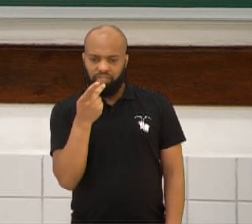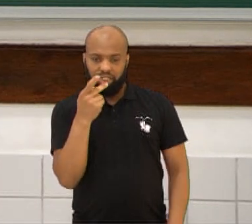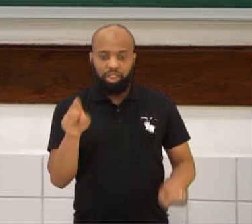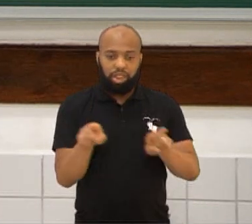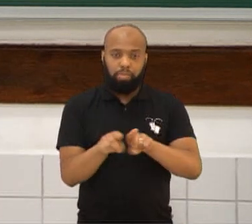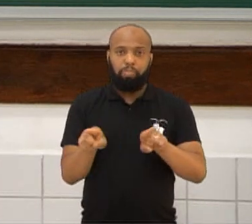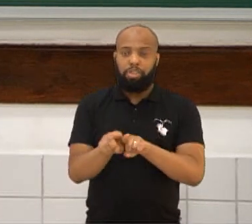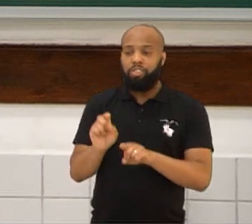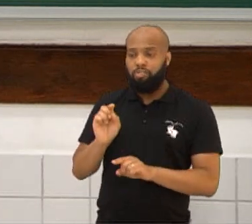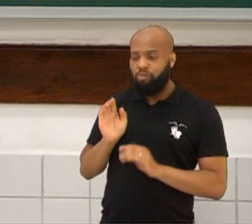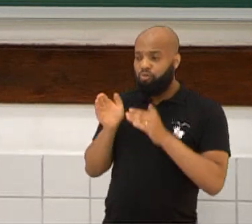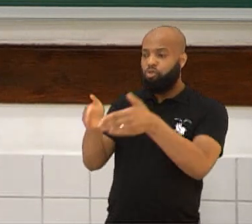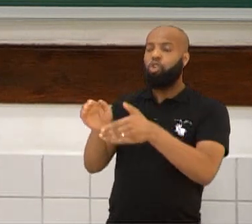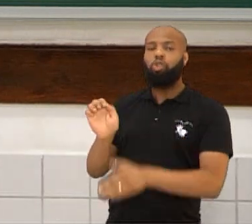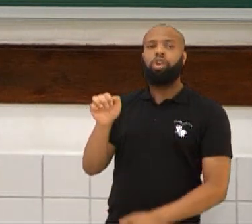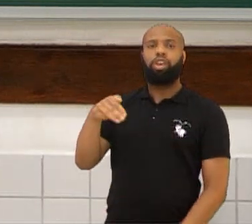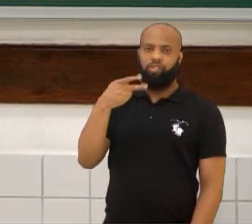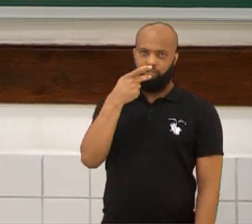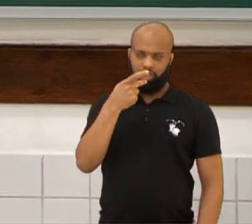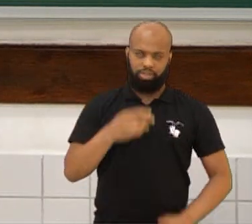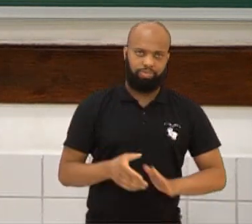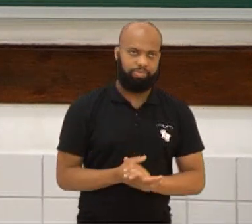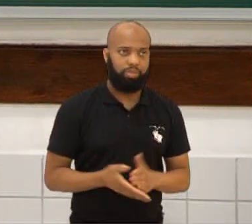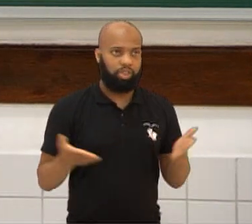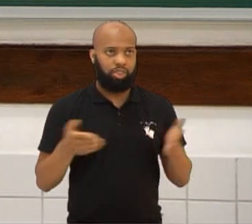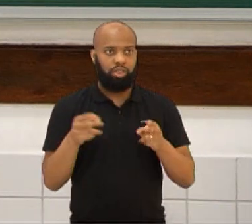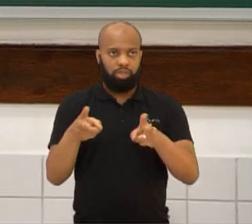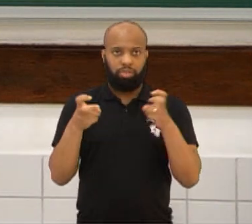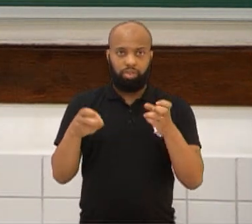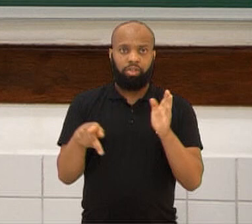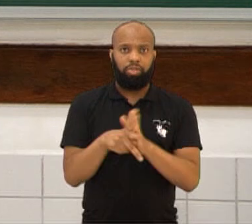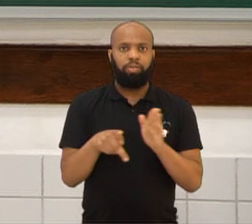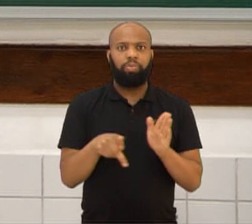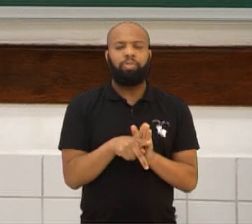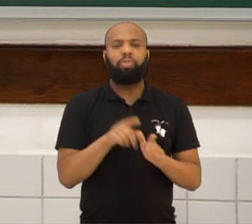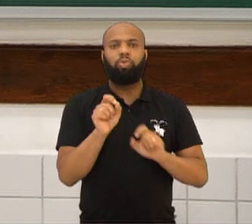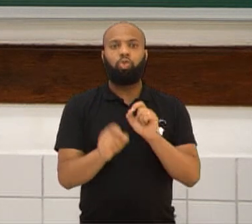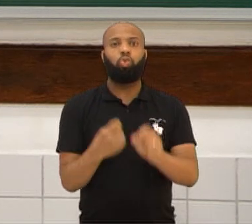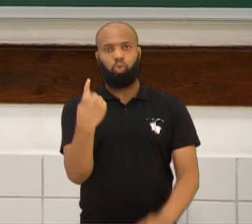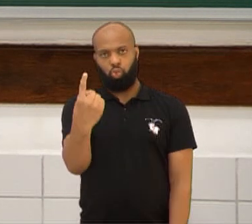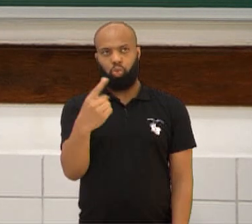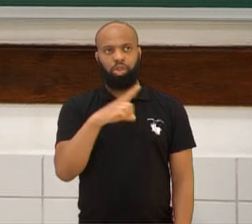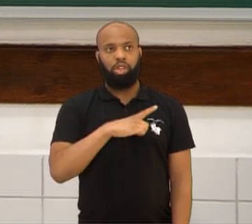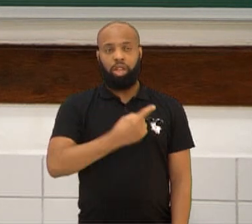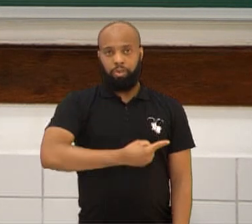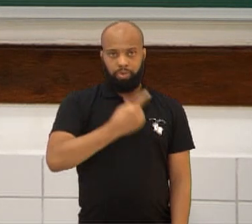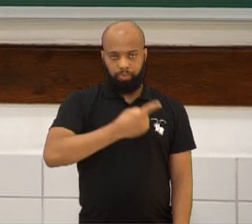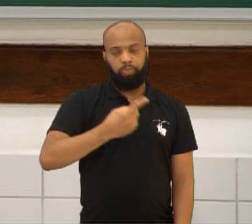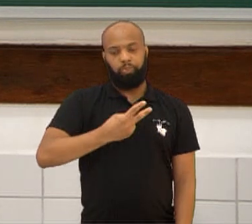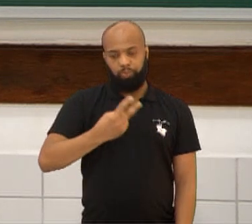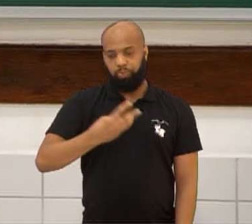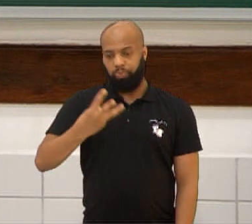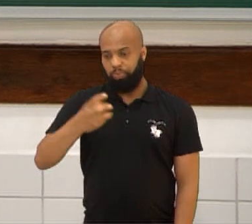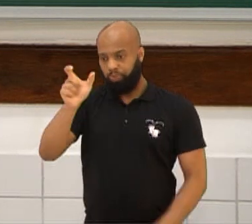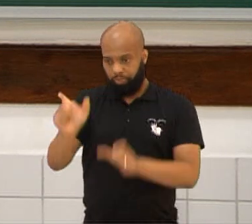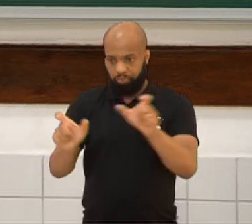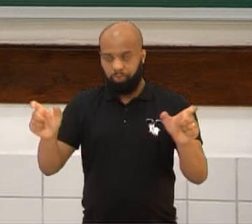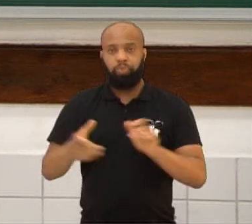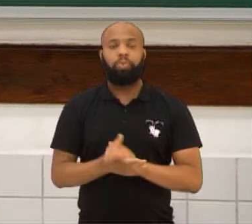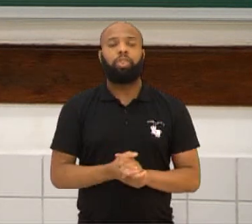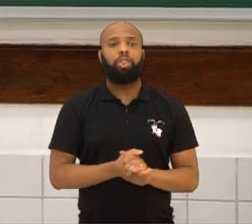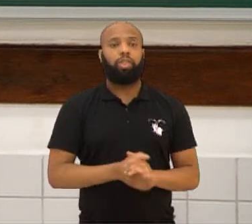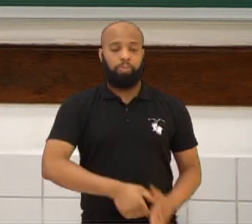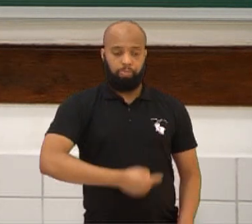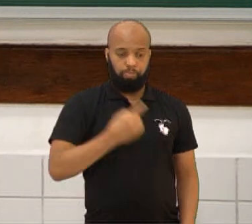fala, ok? Mas vamos observar. No singular, nós temos a primeira, segunda e terceira pessoa. Primeira